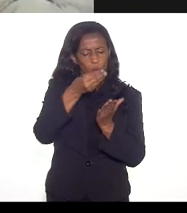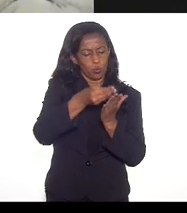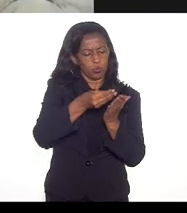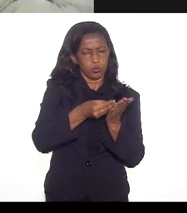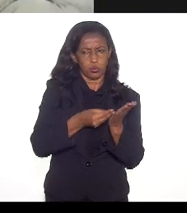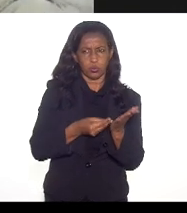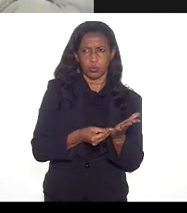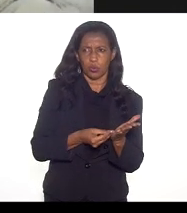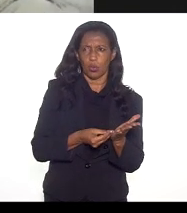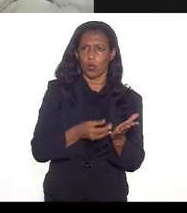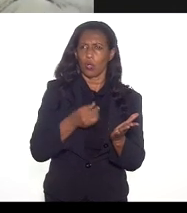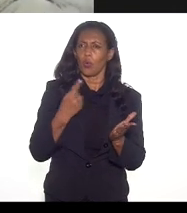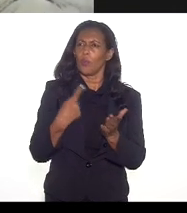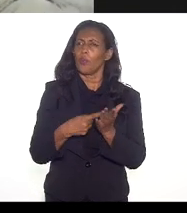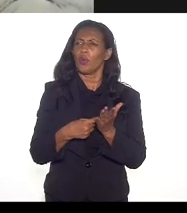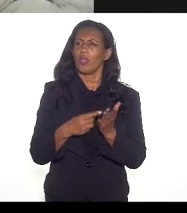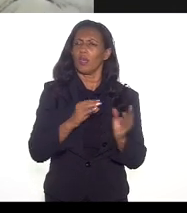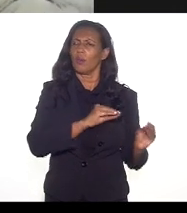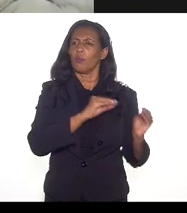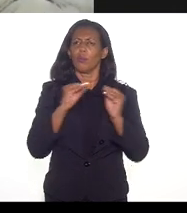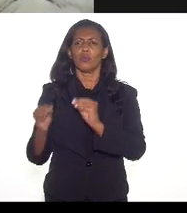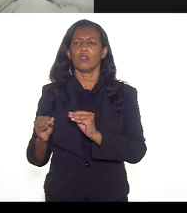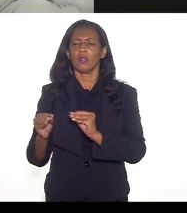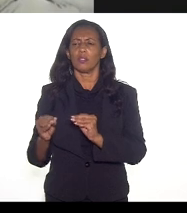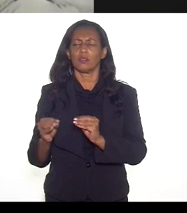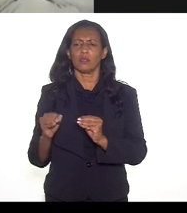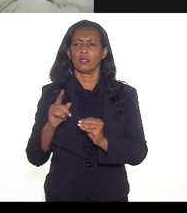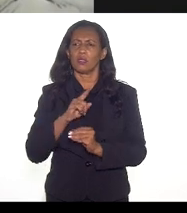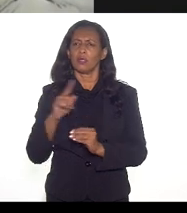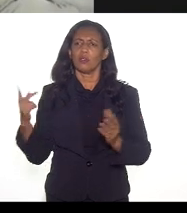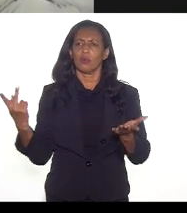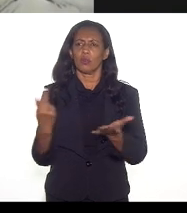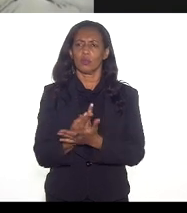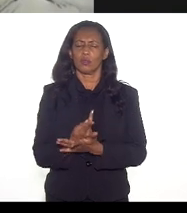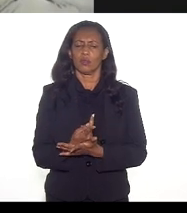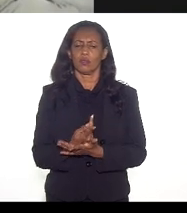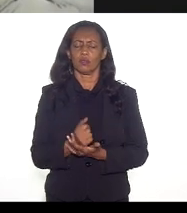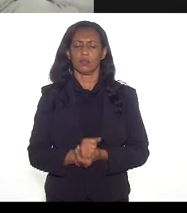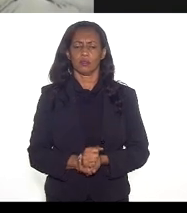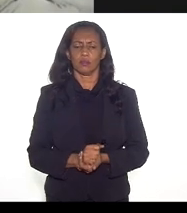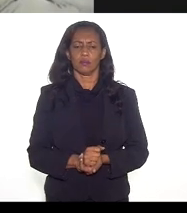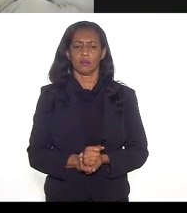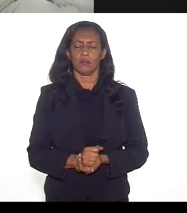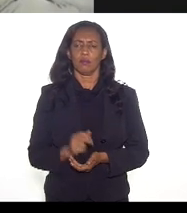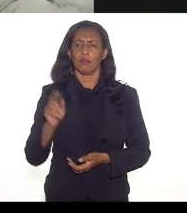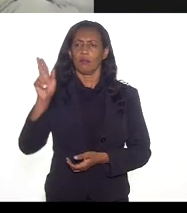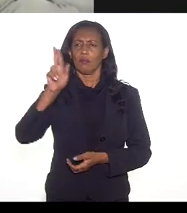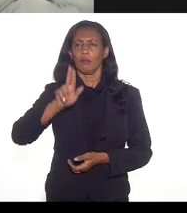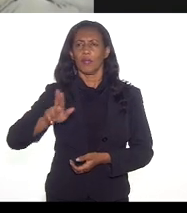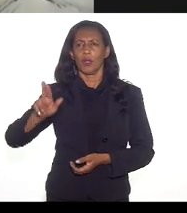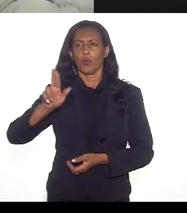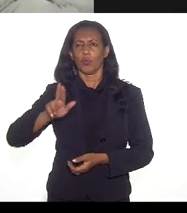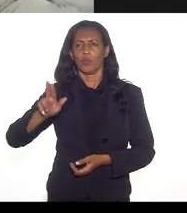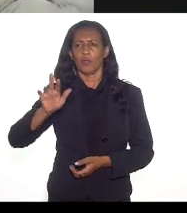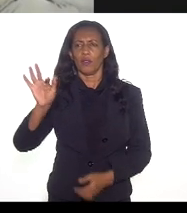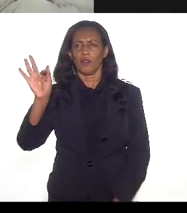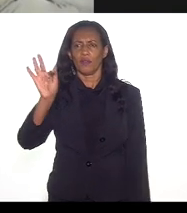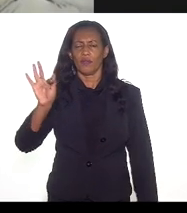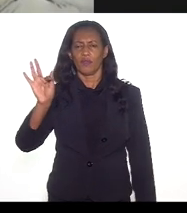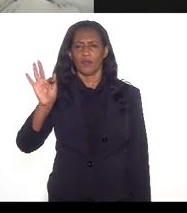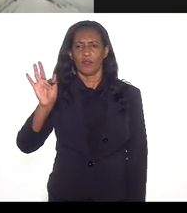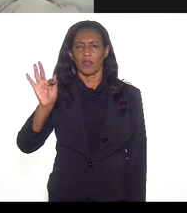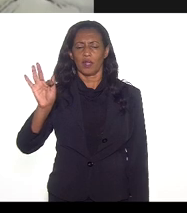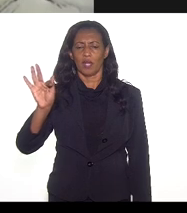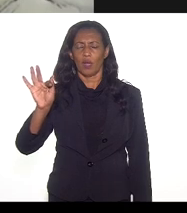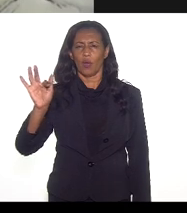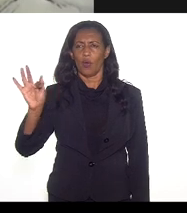porquê de não haver essa migração da Escola Agrícola de Campos para a Universidade Estadual do Norte Fluminense, partindo da Fitec.